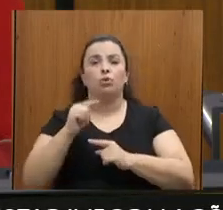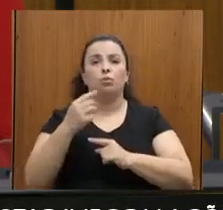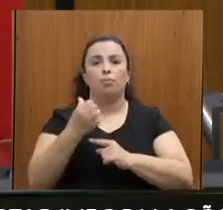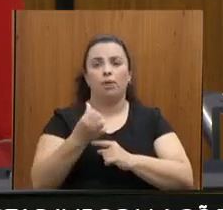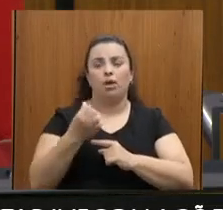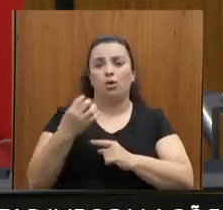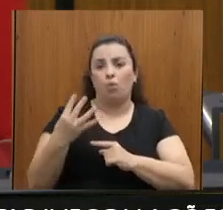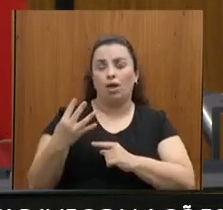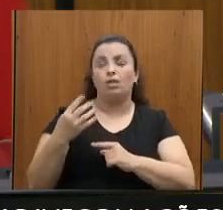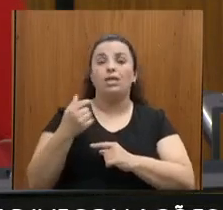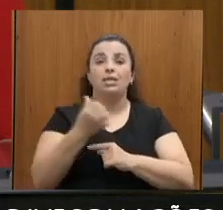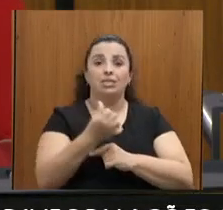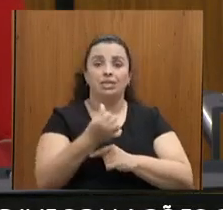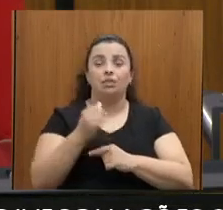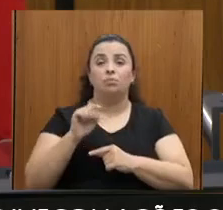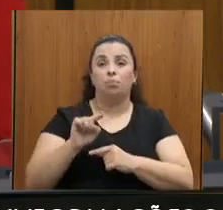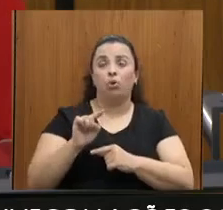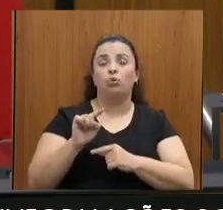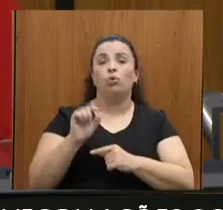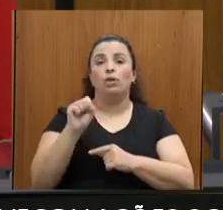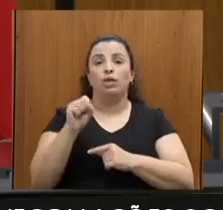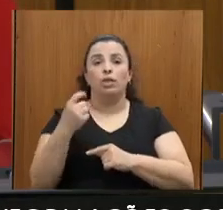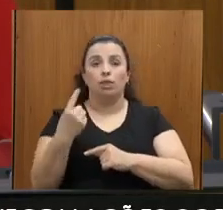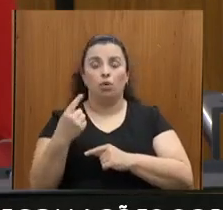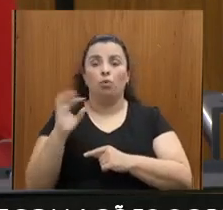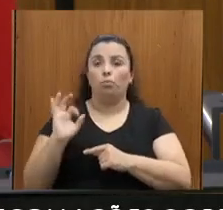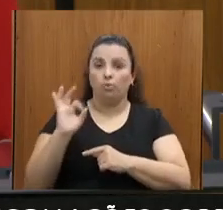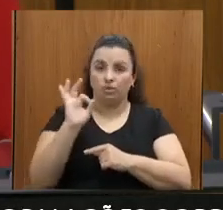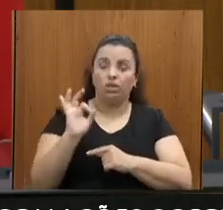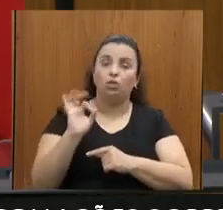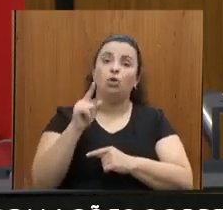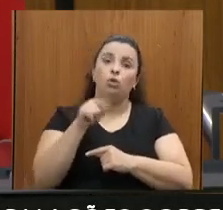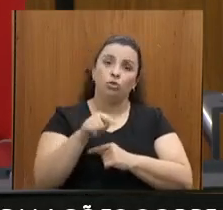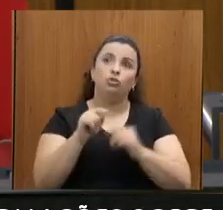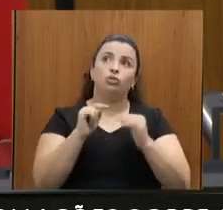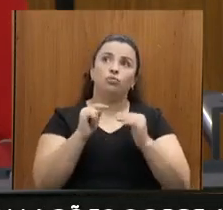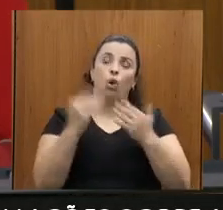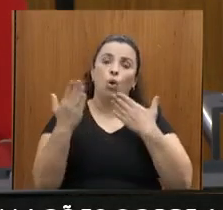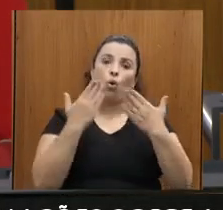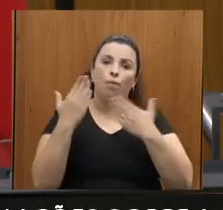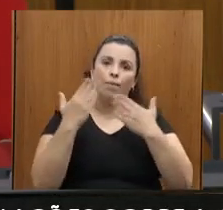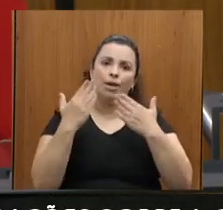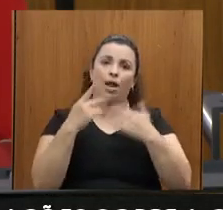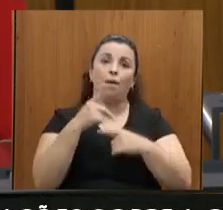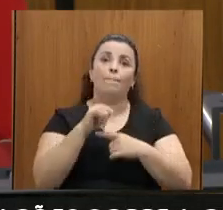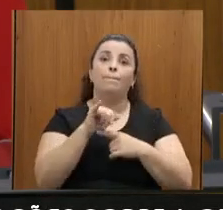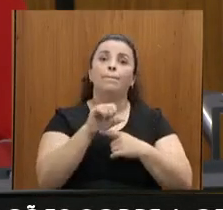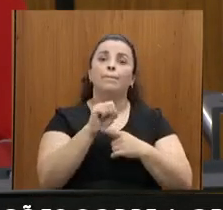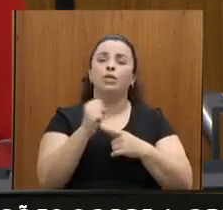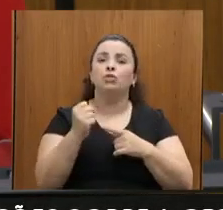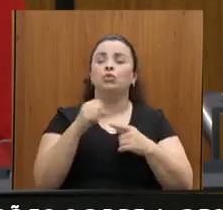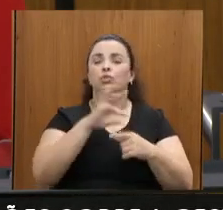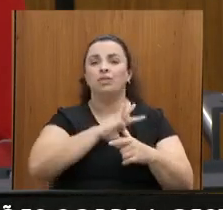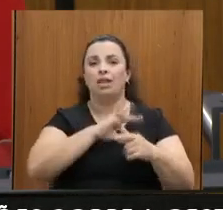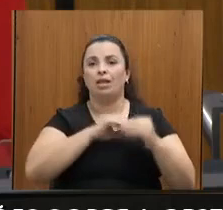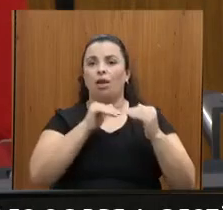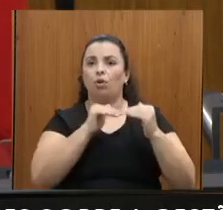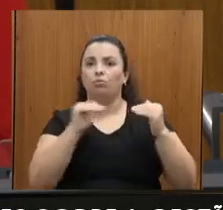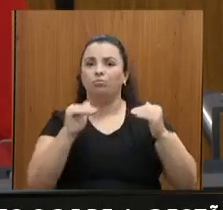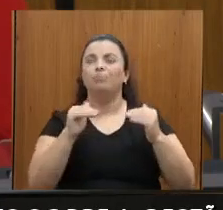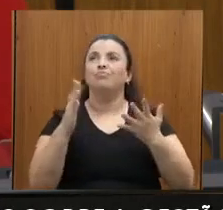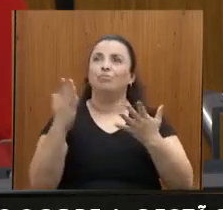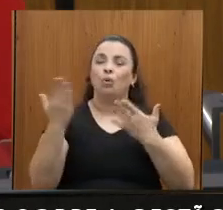em relação ao piso salarial profissional nacional. Esta é a grande pergunta que os profissionais da educação